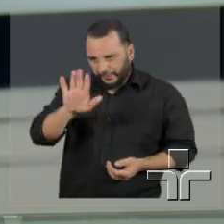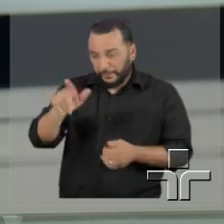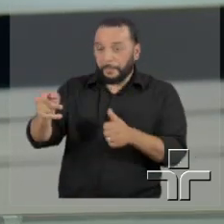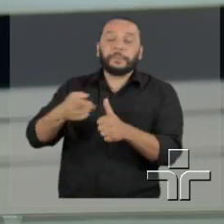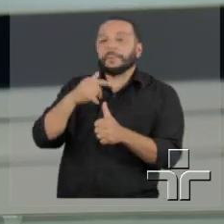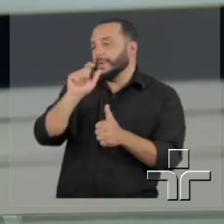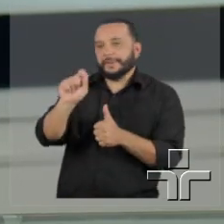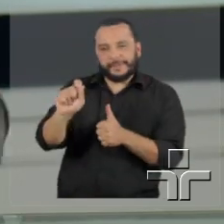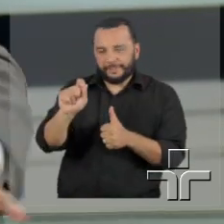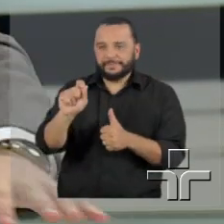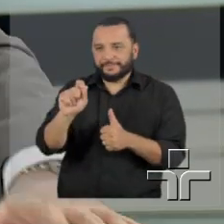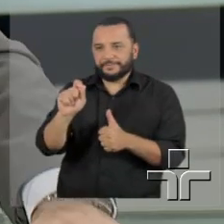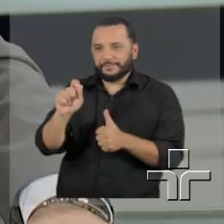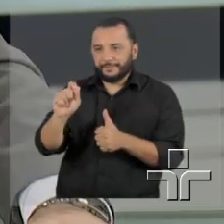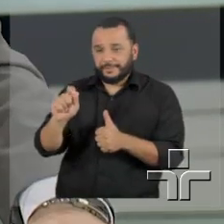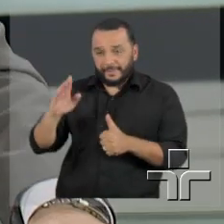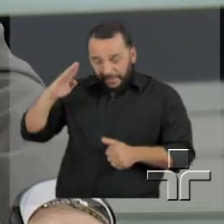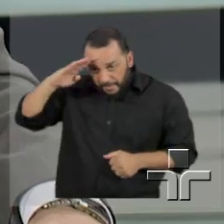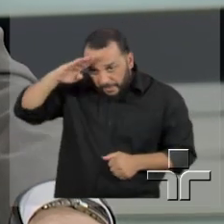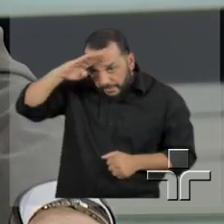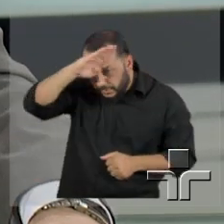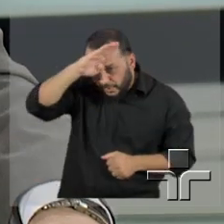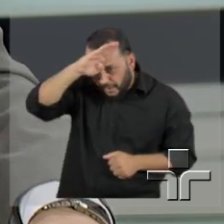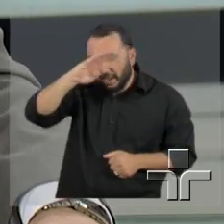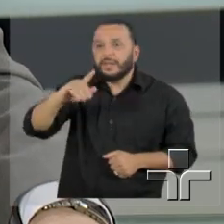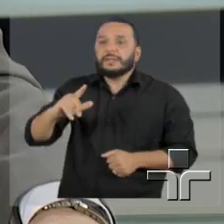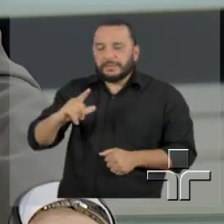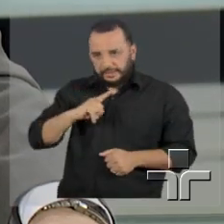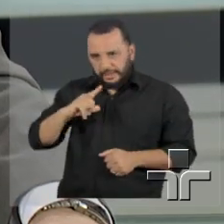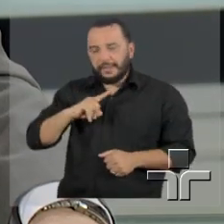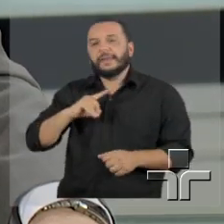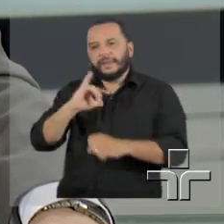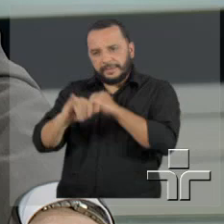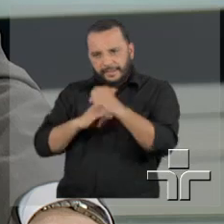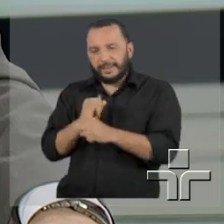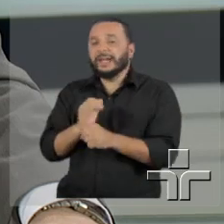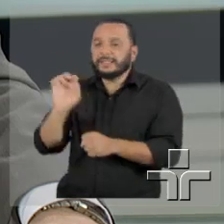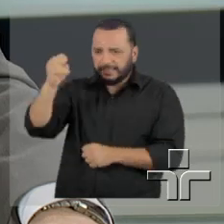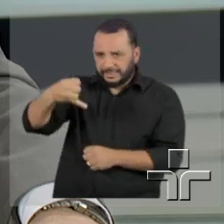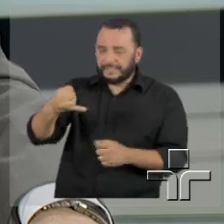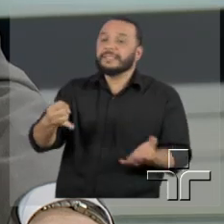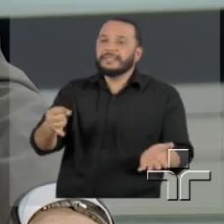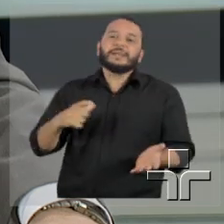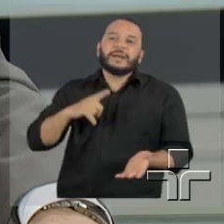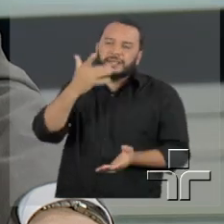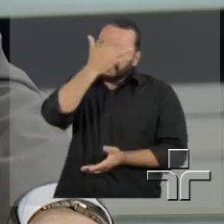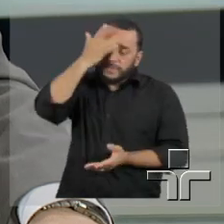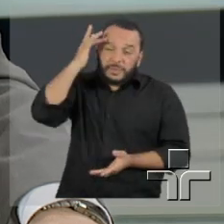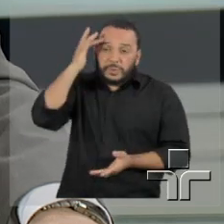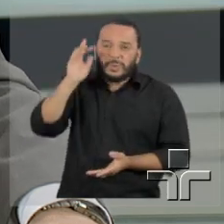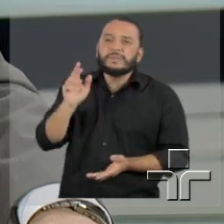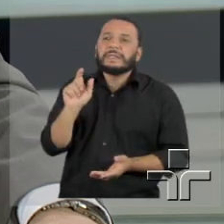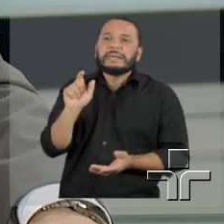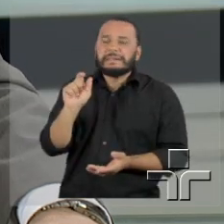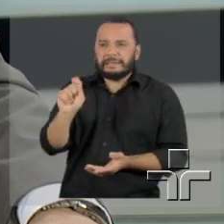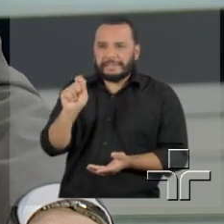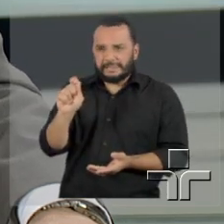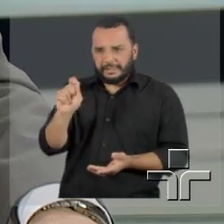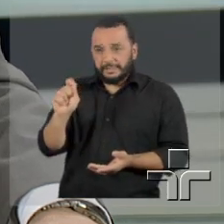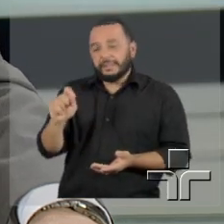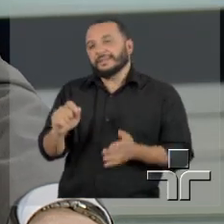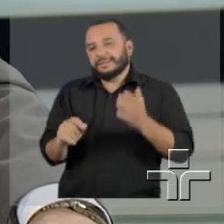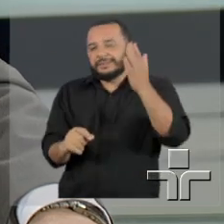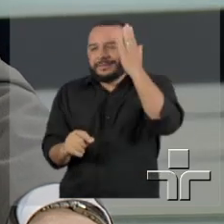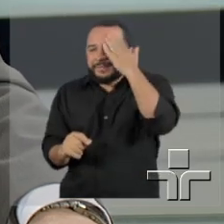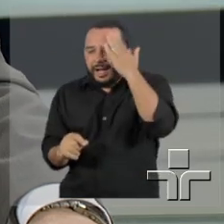primeiro, o Bolsonaro está conectado, veja assim, quer dizer, as pessoas realmente fazem uma leitura de que o produtor cultural,